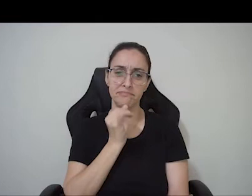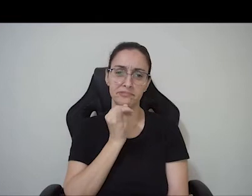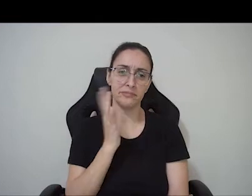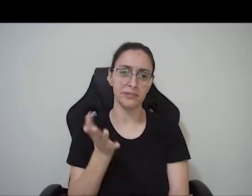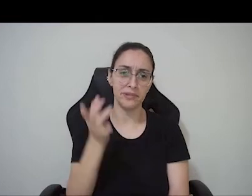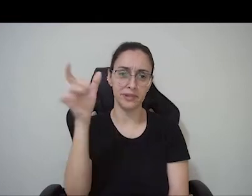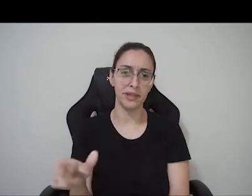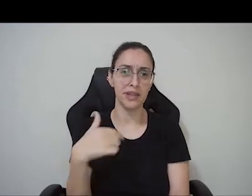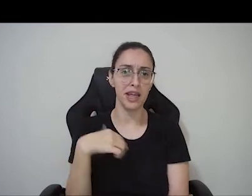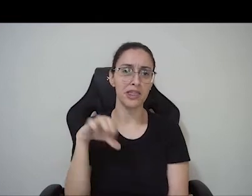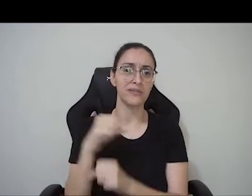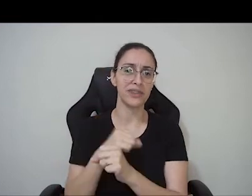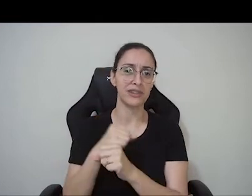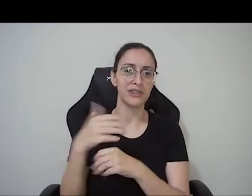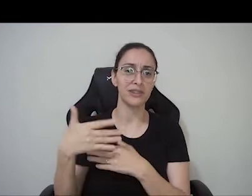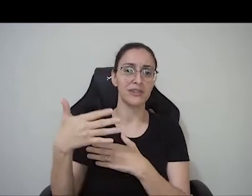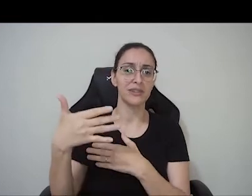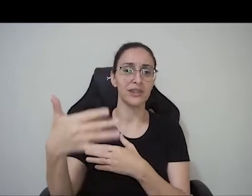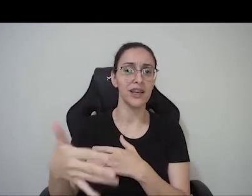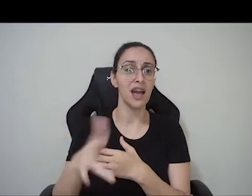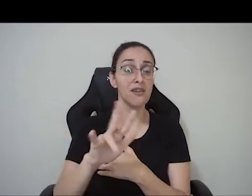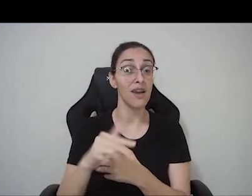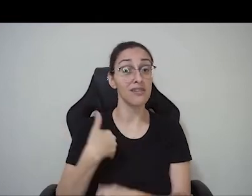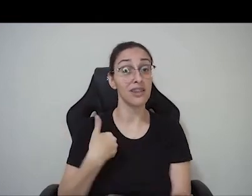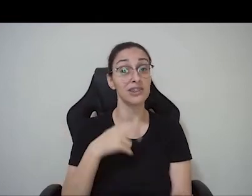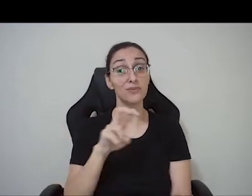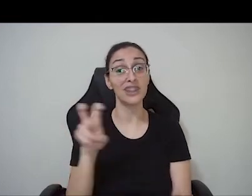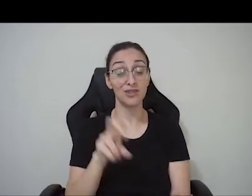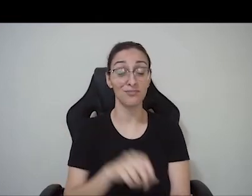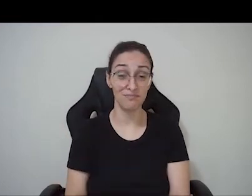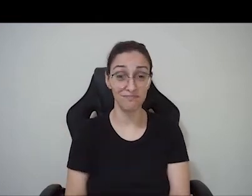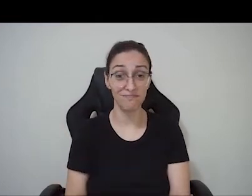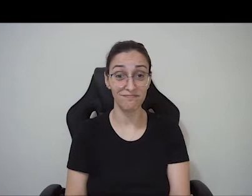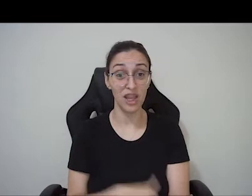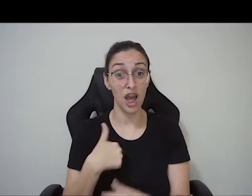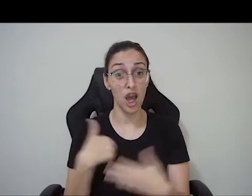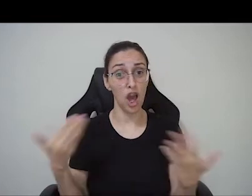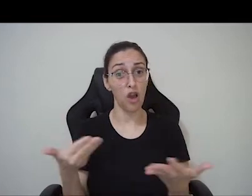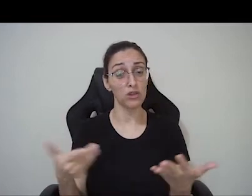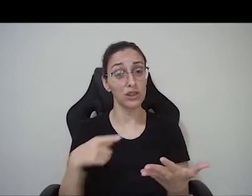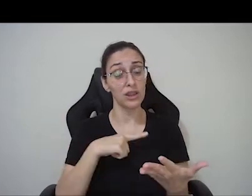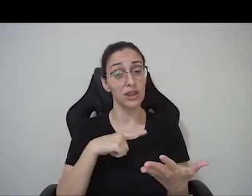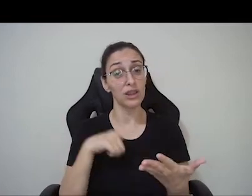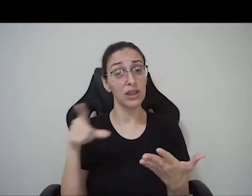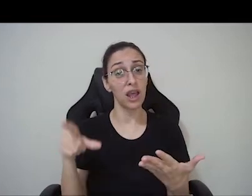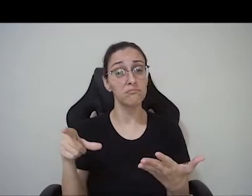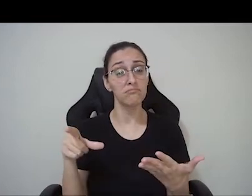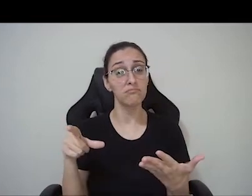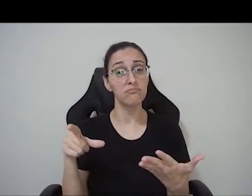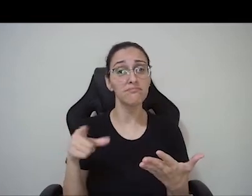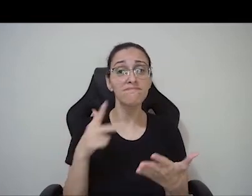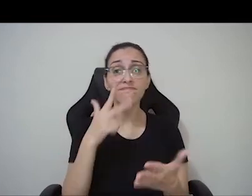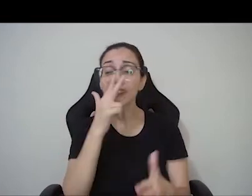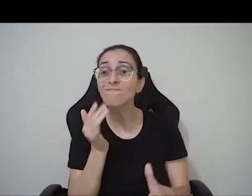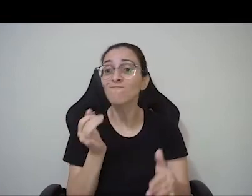pai, daqui a 9 anos, ele vai estar com 55 anos. E hoje ele já tem ele já patina um